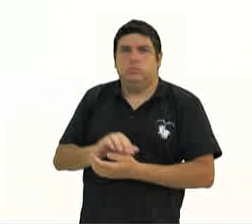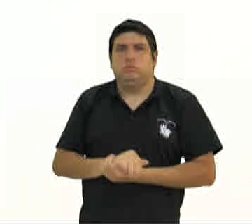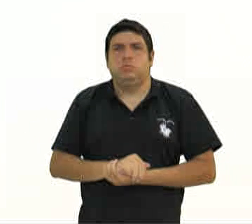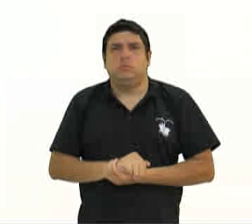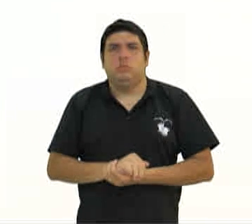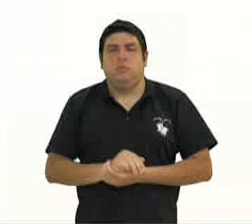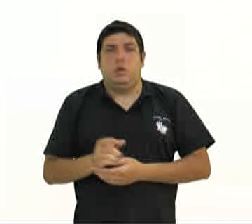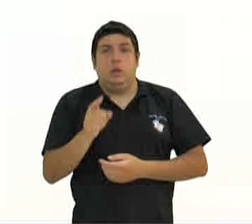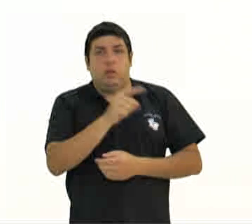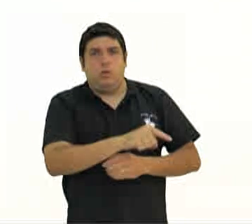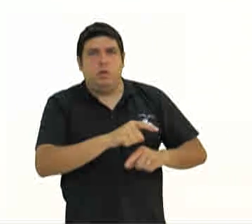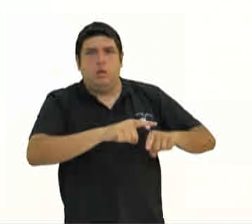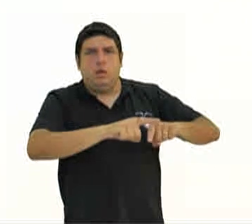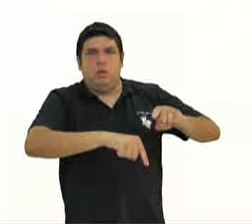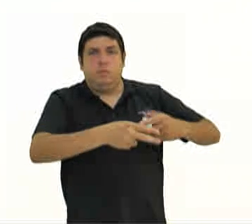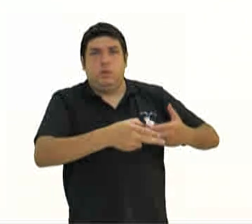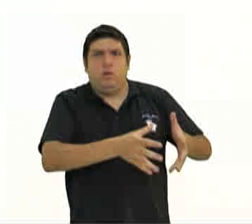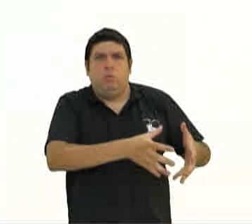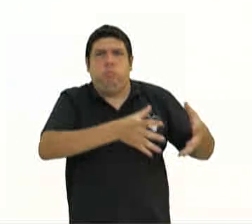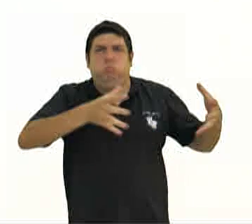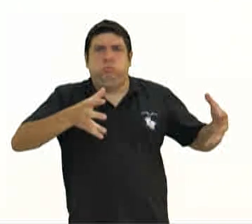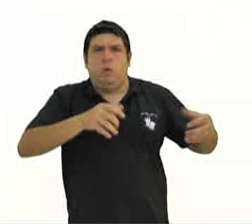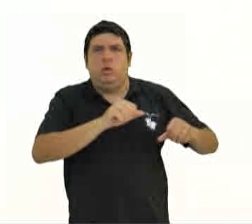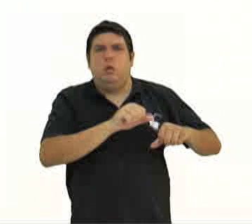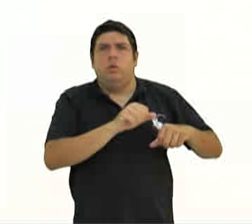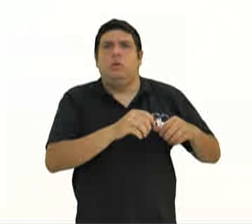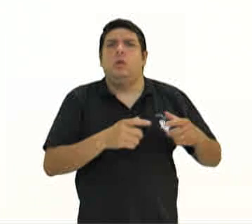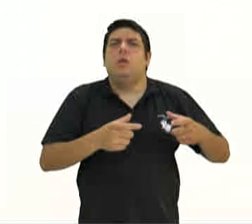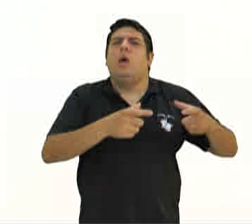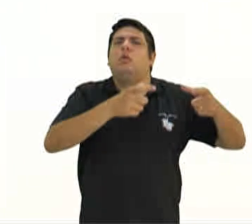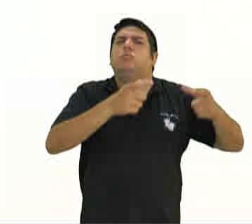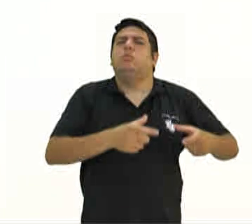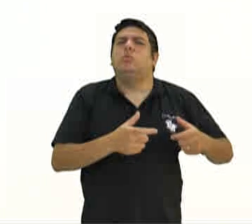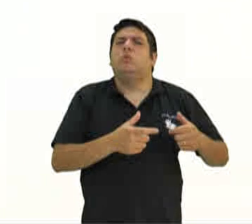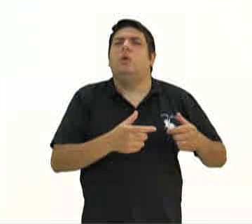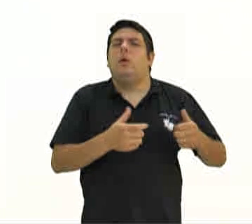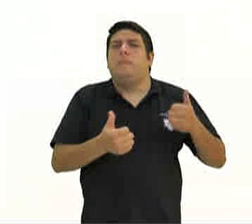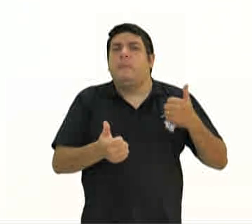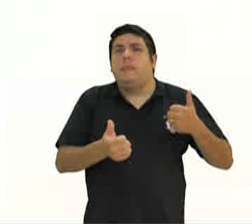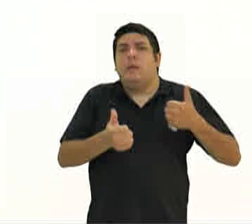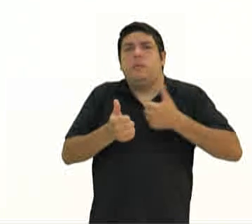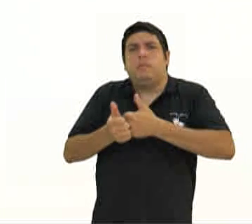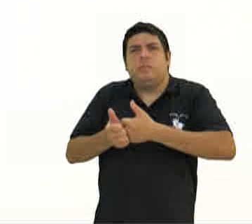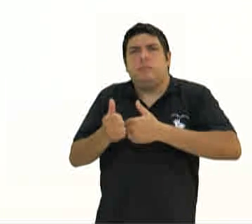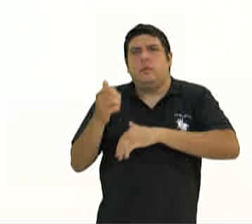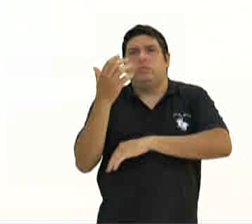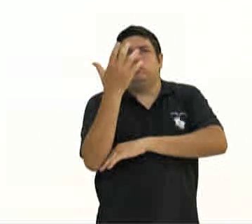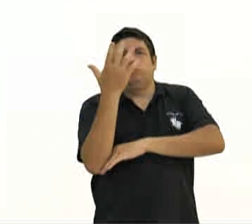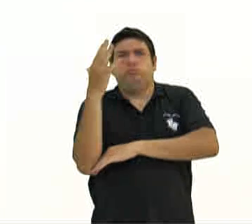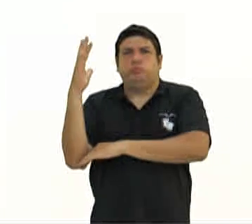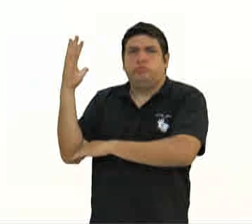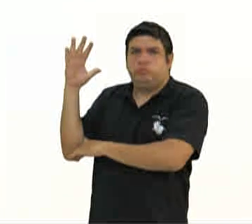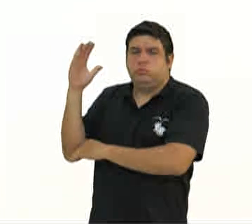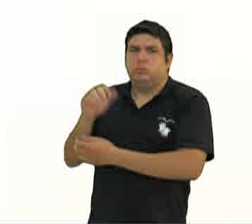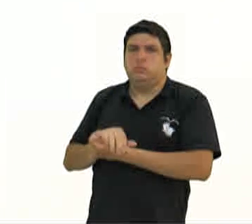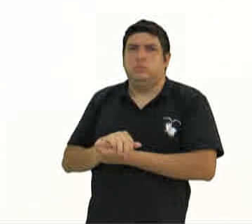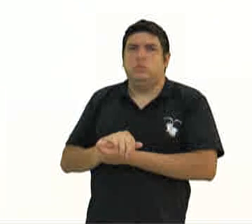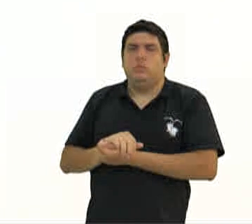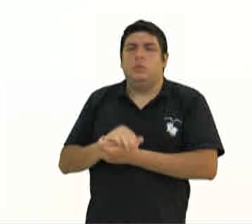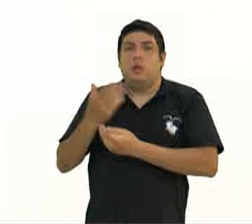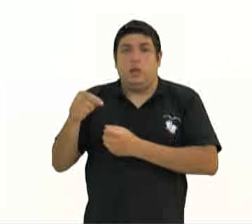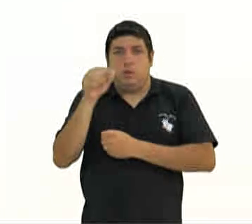essa grande quantidade de matéria-prima, tendem a se localizar onde? Perto das fontes dos recursos. Já que a indústria de base é